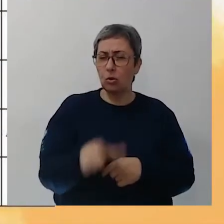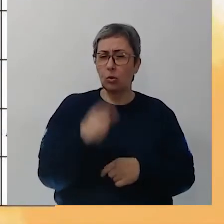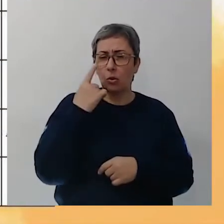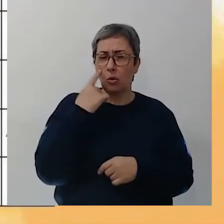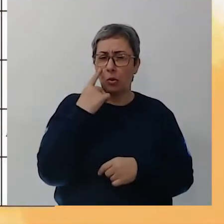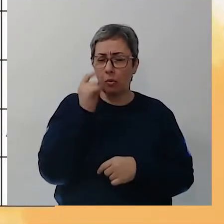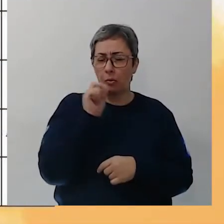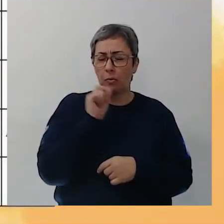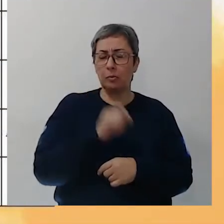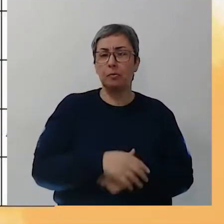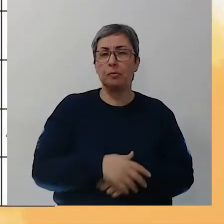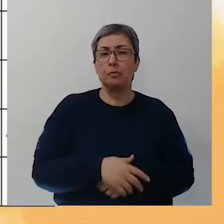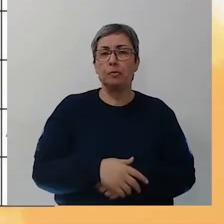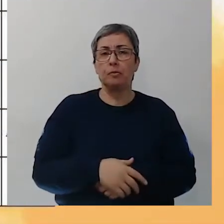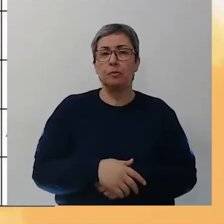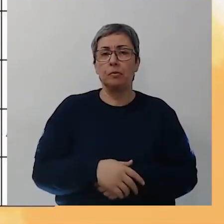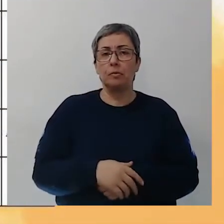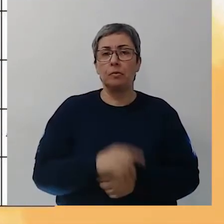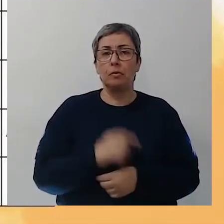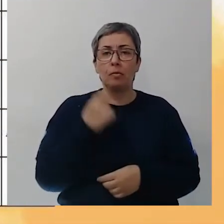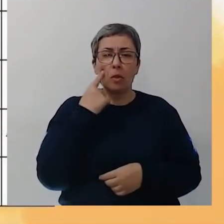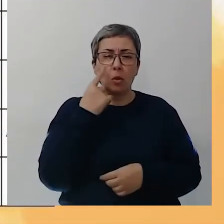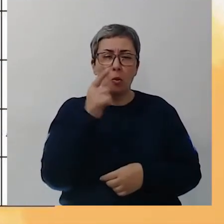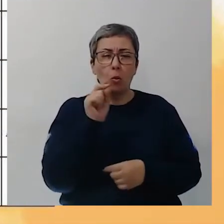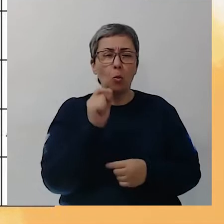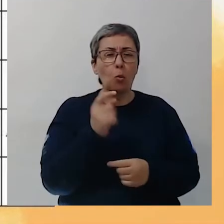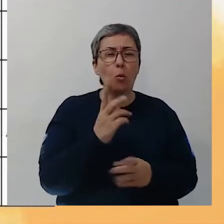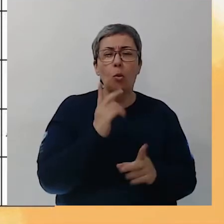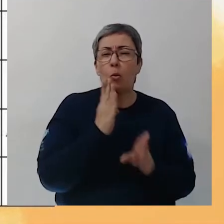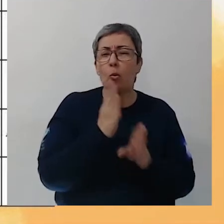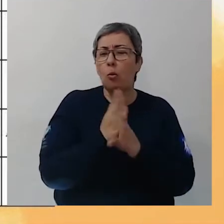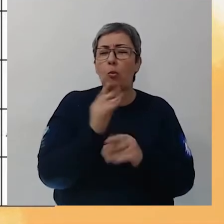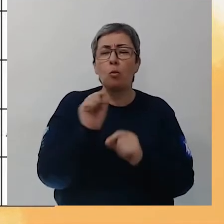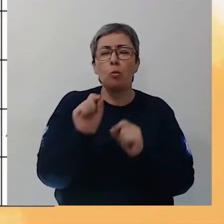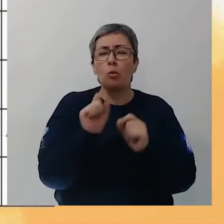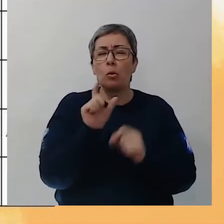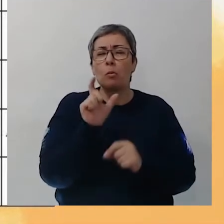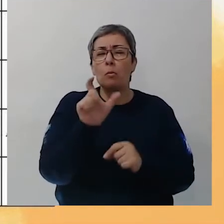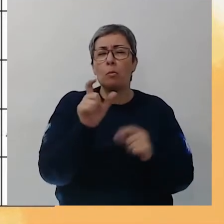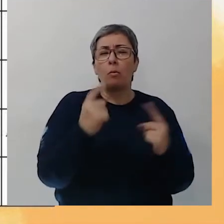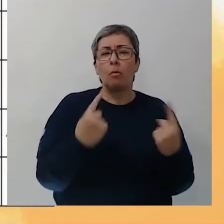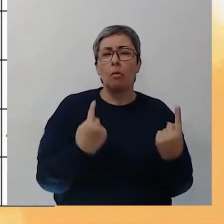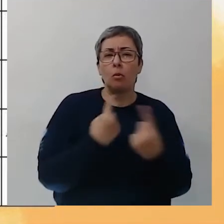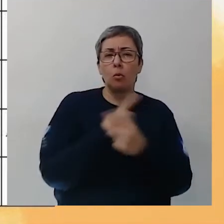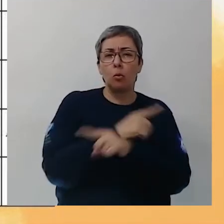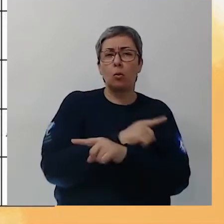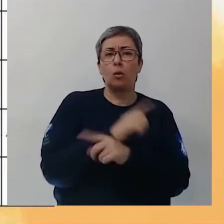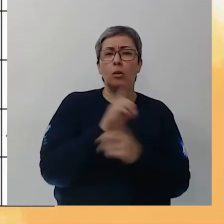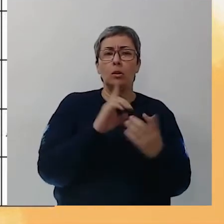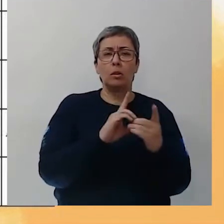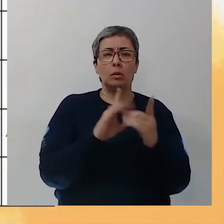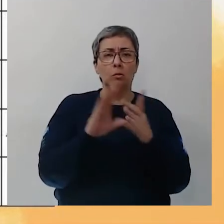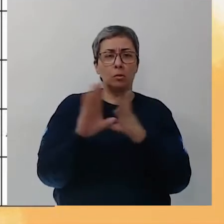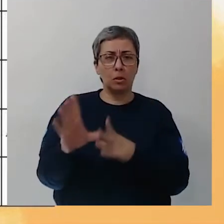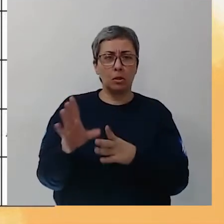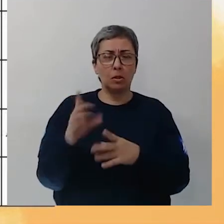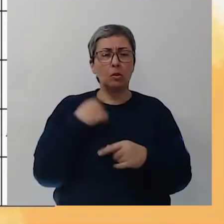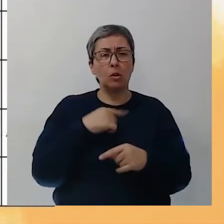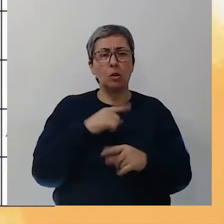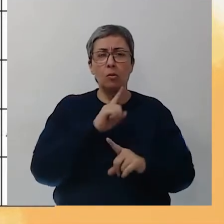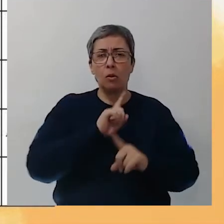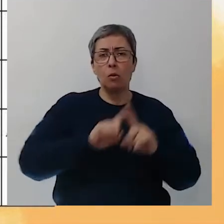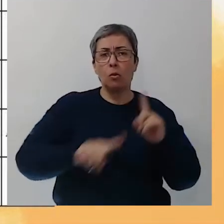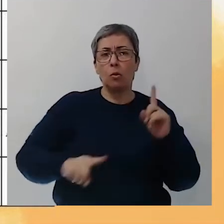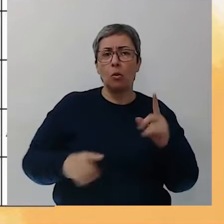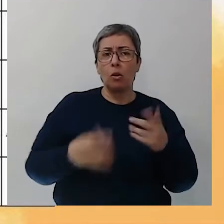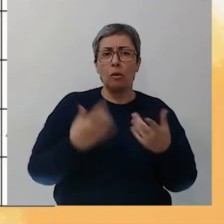bem atentamente esse acróstico. Vocês conseguem verificar qual palavra que é contrário de democrático, que